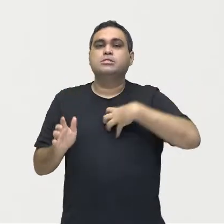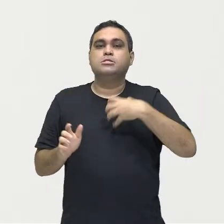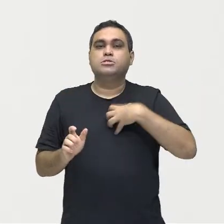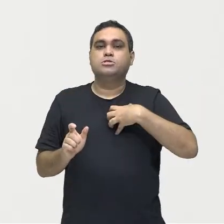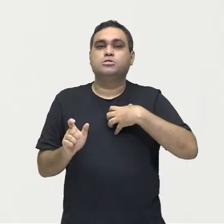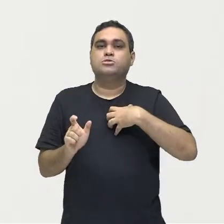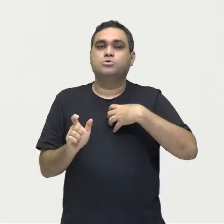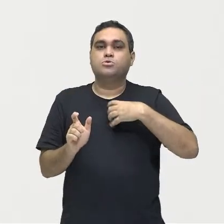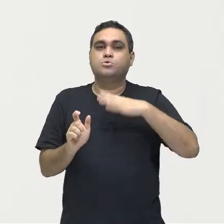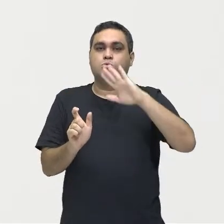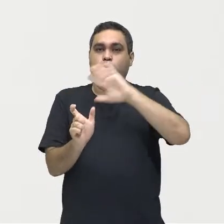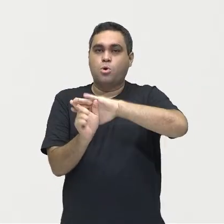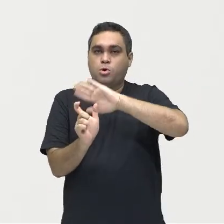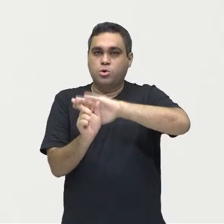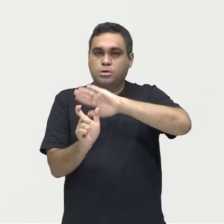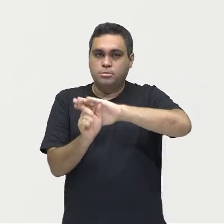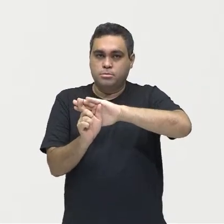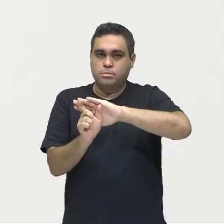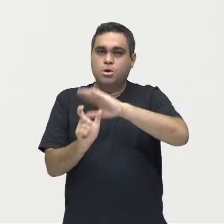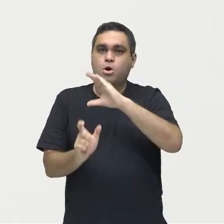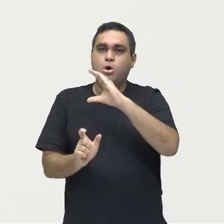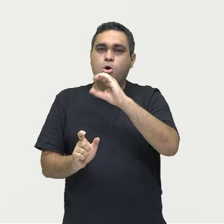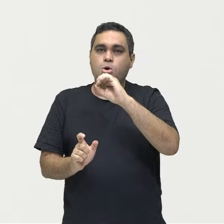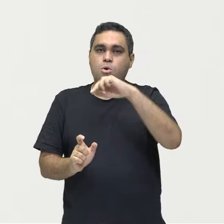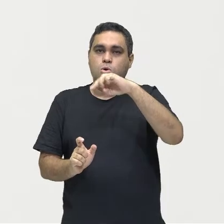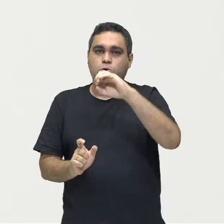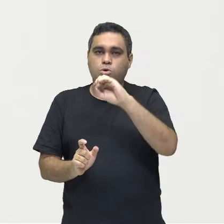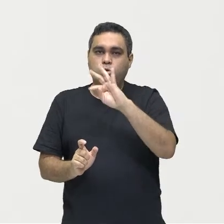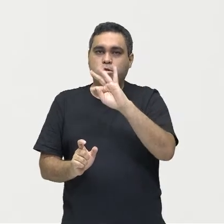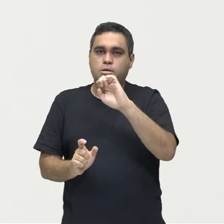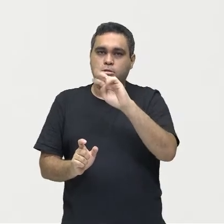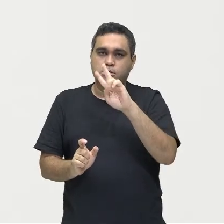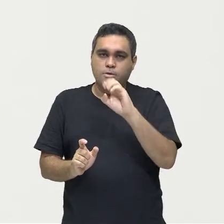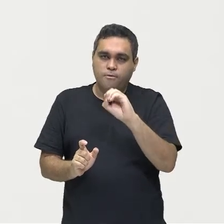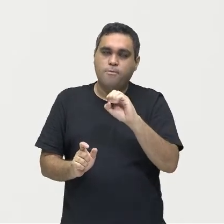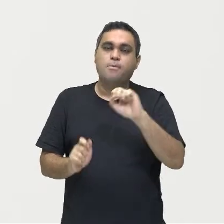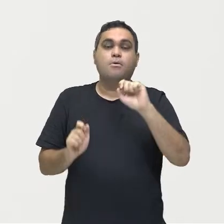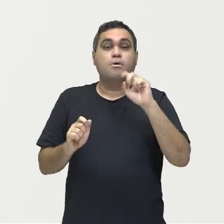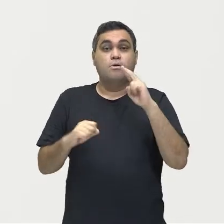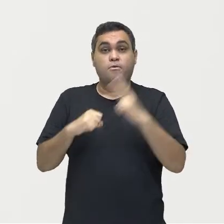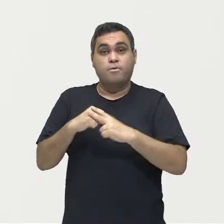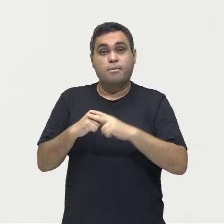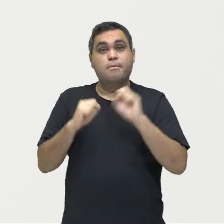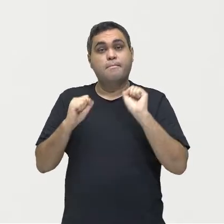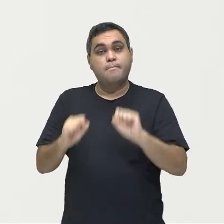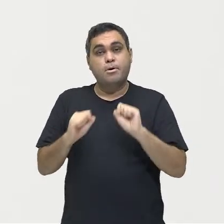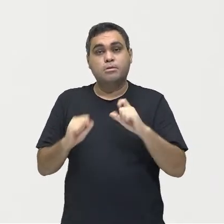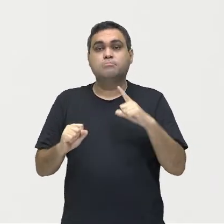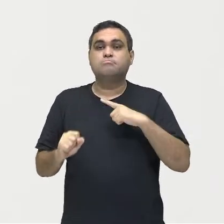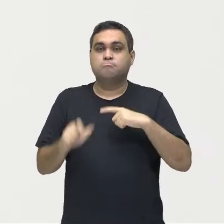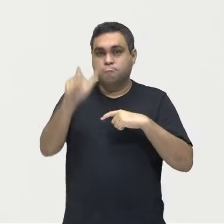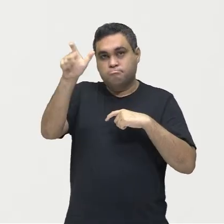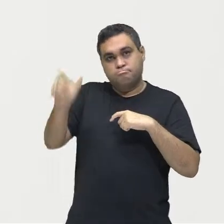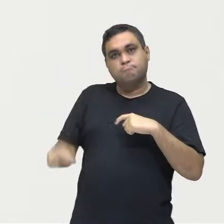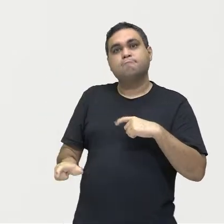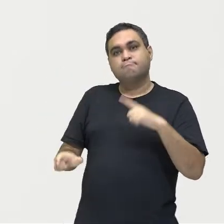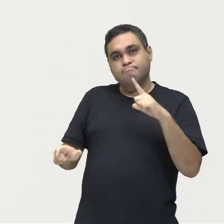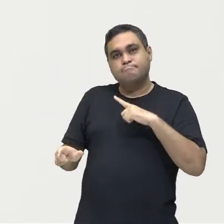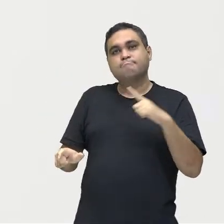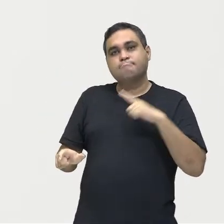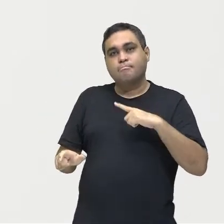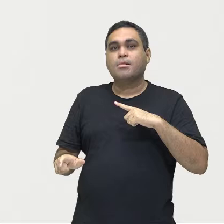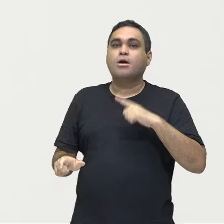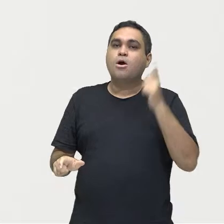conotativo, esses verbos podem ter sujeitos determinados, que eu posso apontar, que